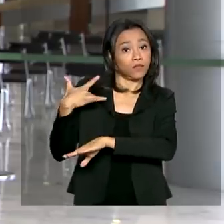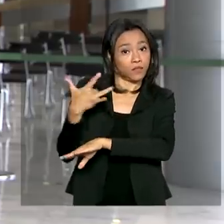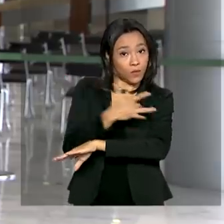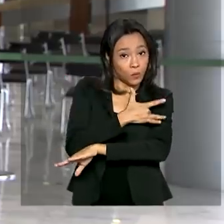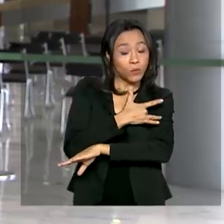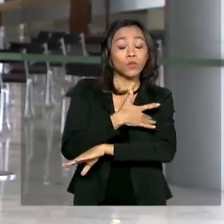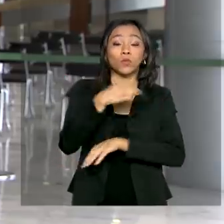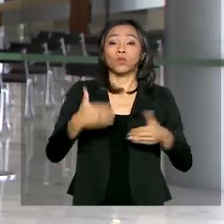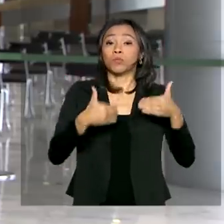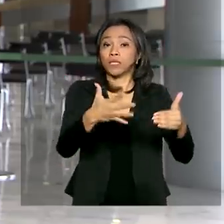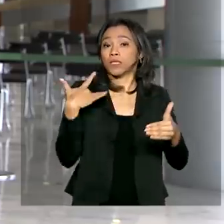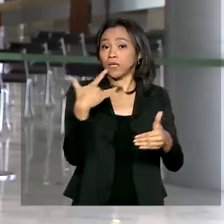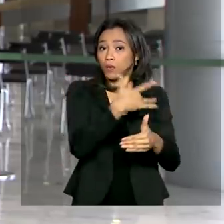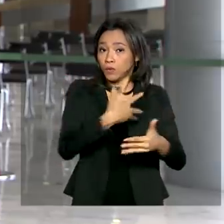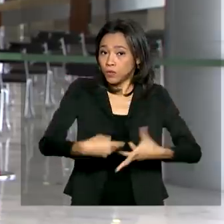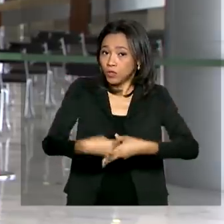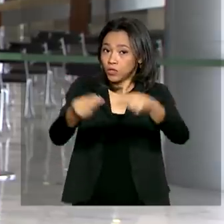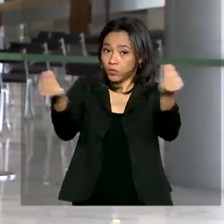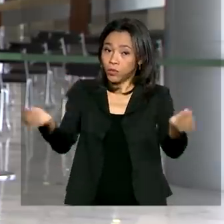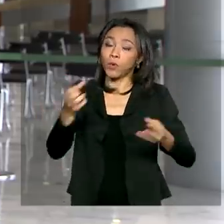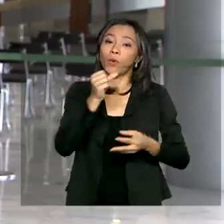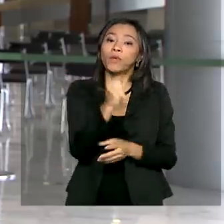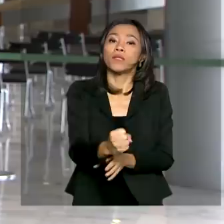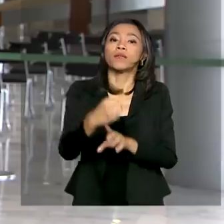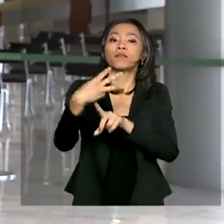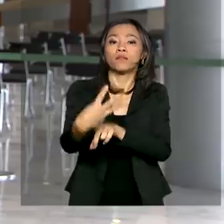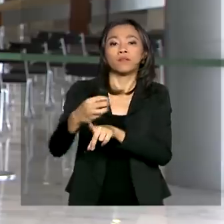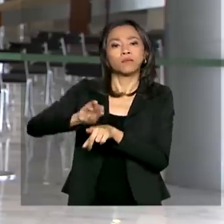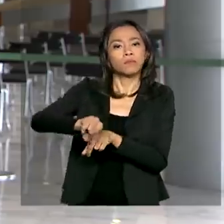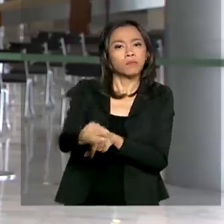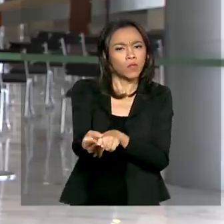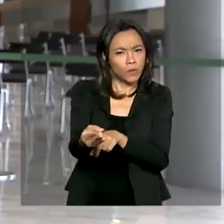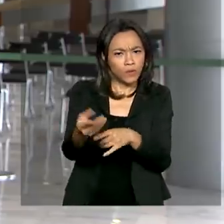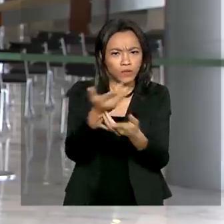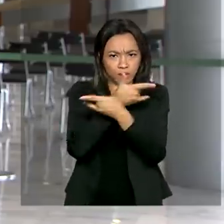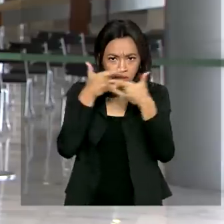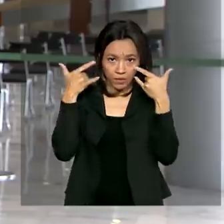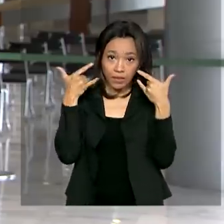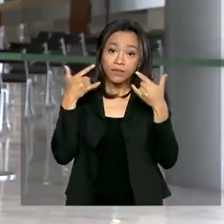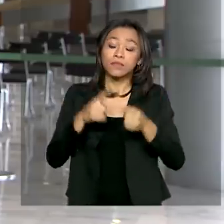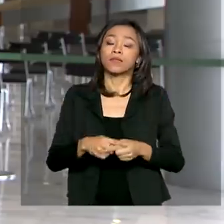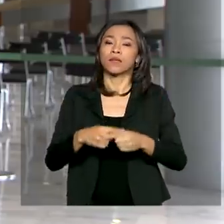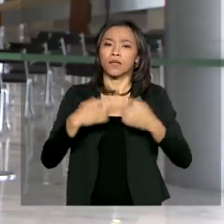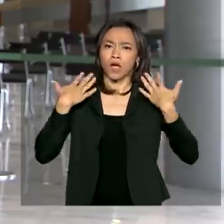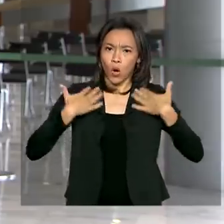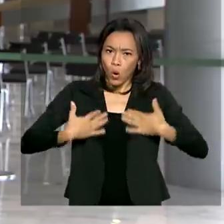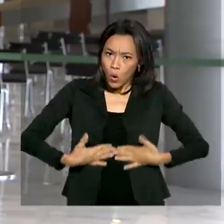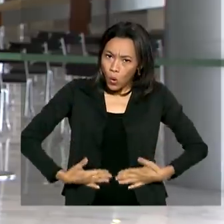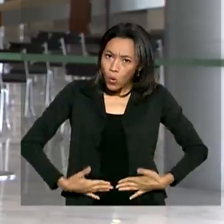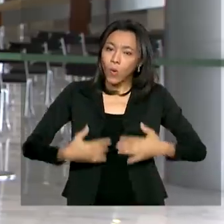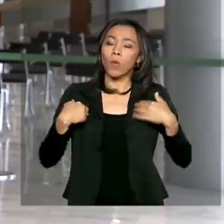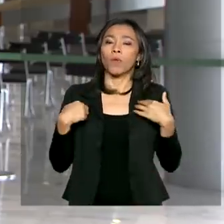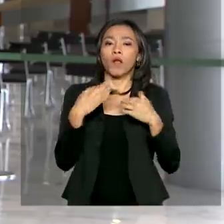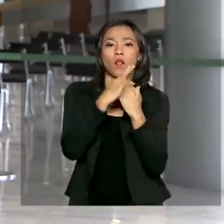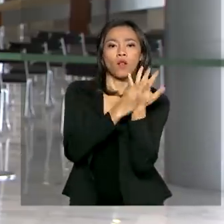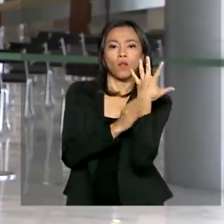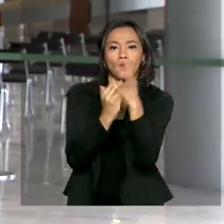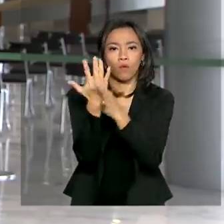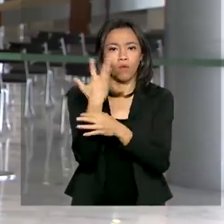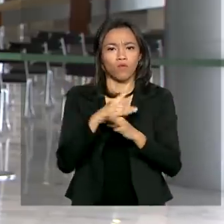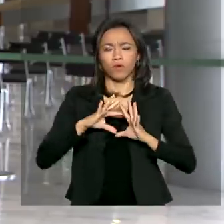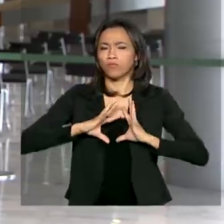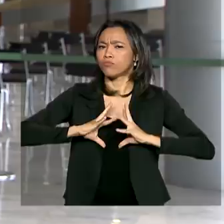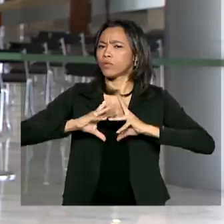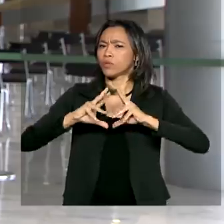Saúde distribuiu 83 milhões de máscaras, aventais e luvas para todo o